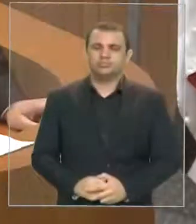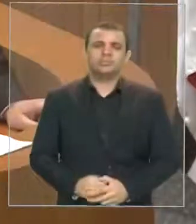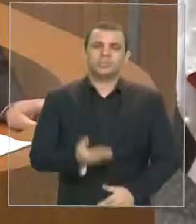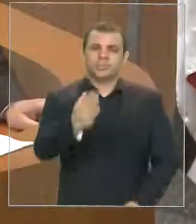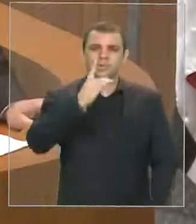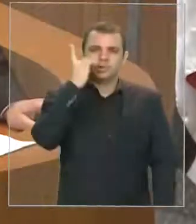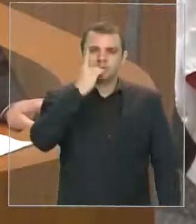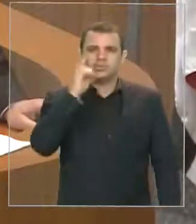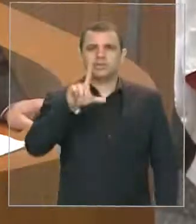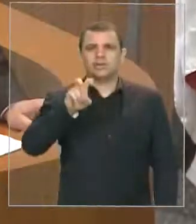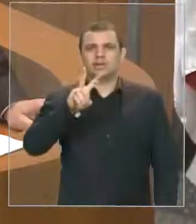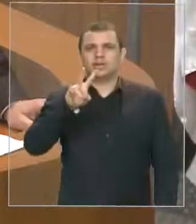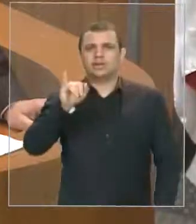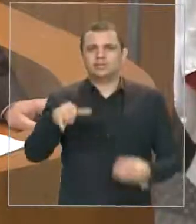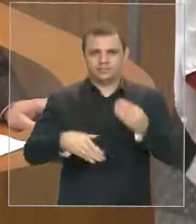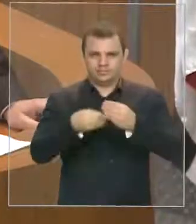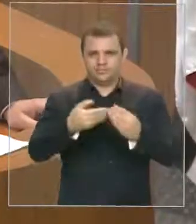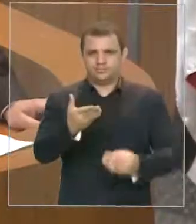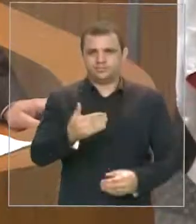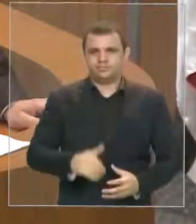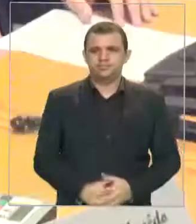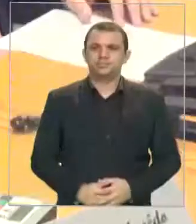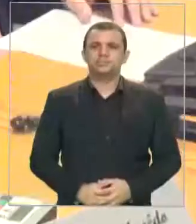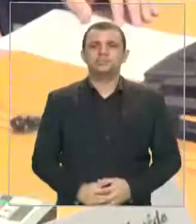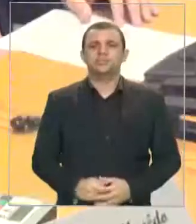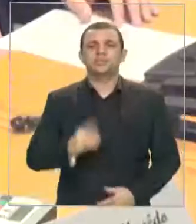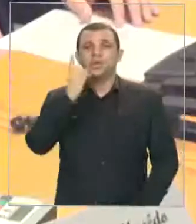Pontes. Deputado Braide,